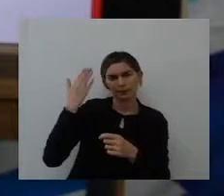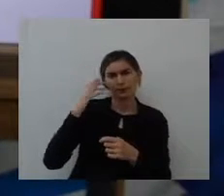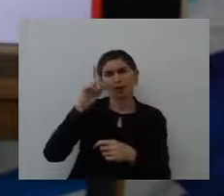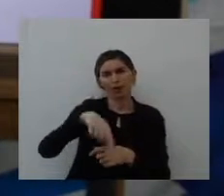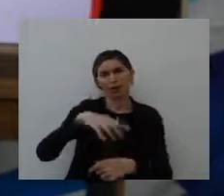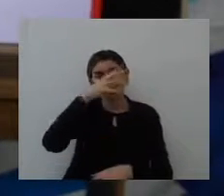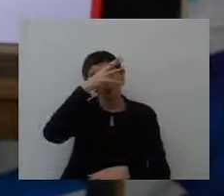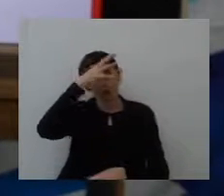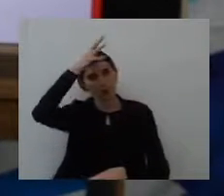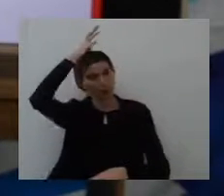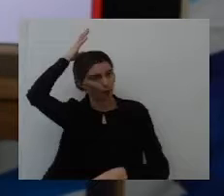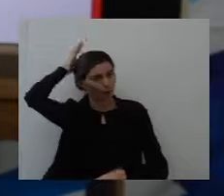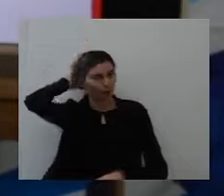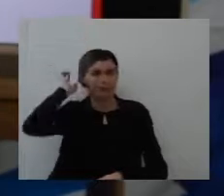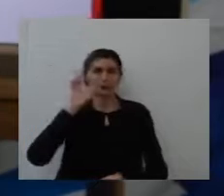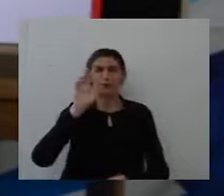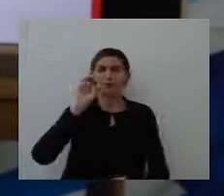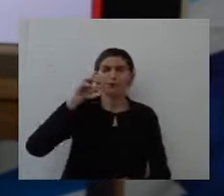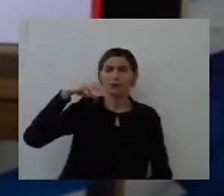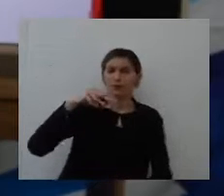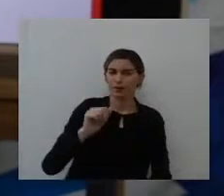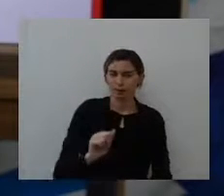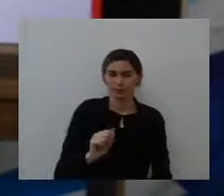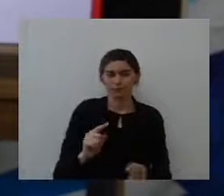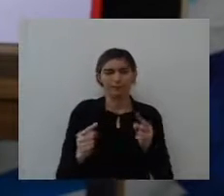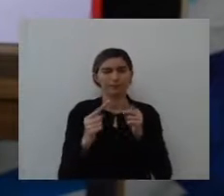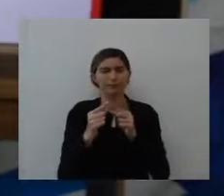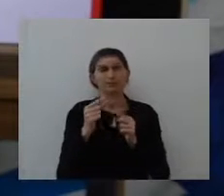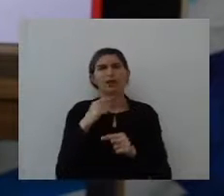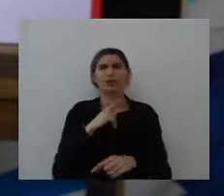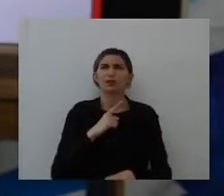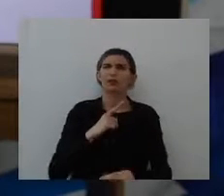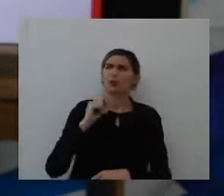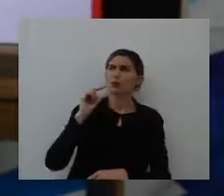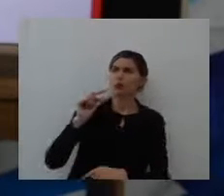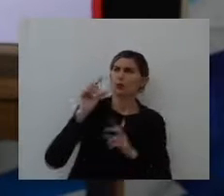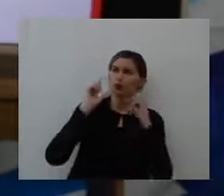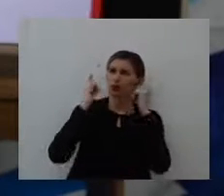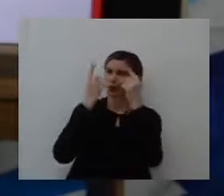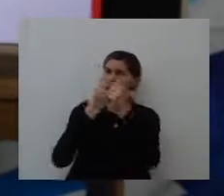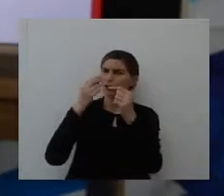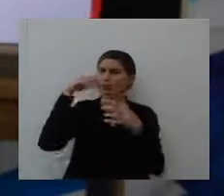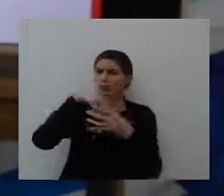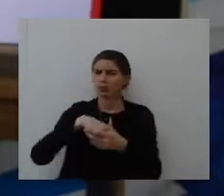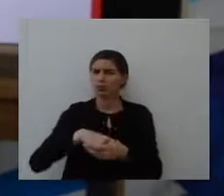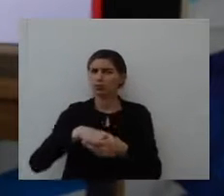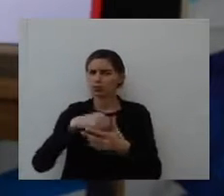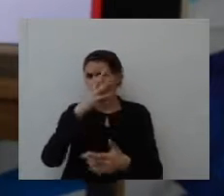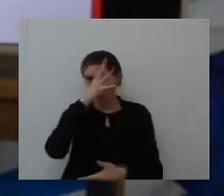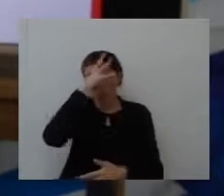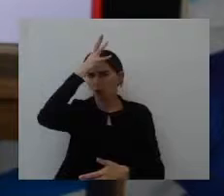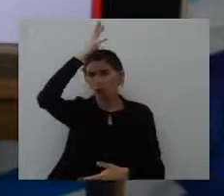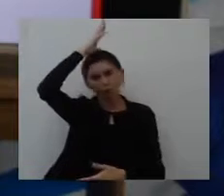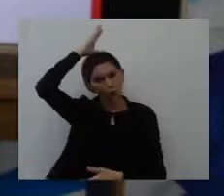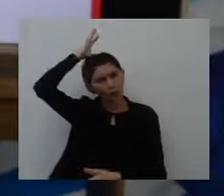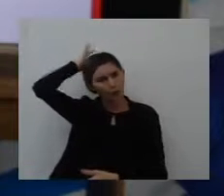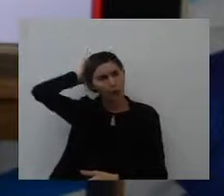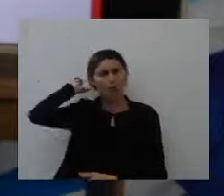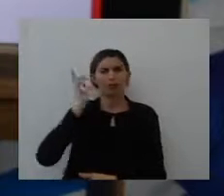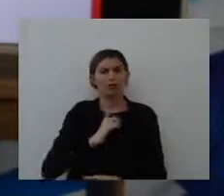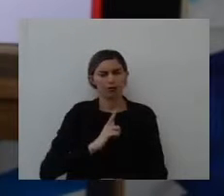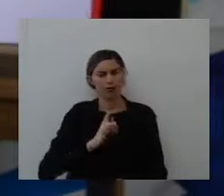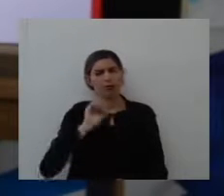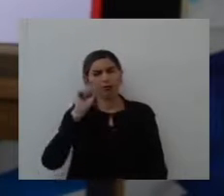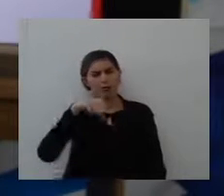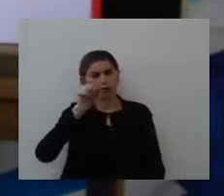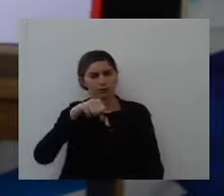Roma. E você vai se ligar no seguinte, tem um pouco de Grécia dentro de Roma. Tem sim.